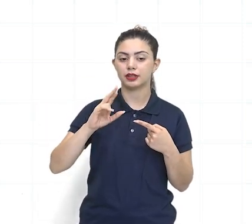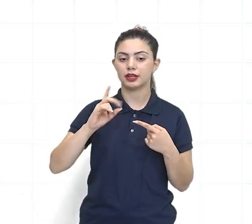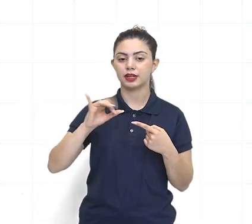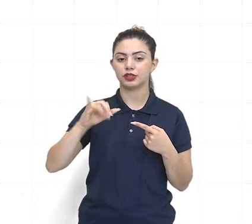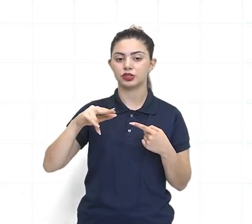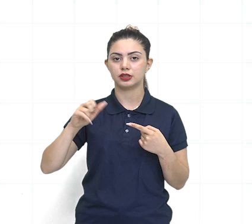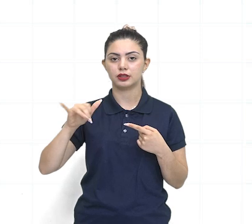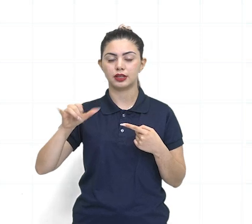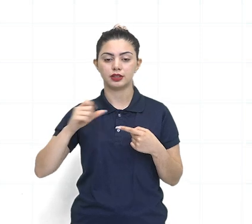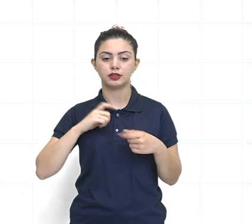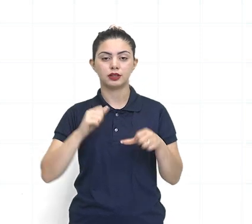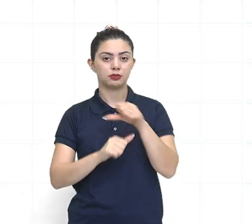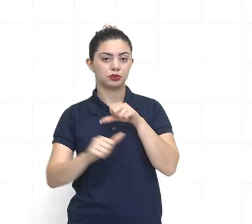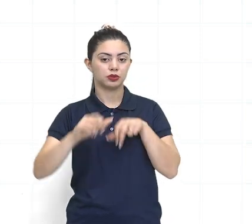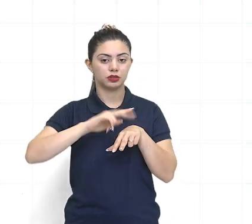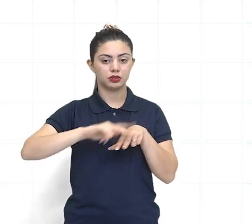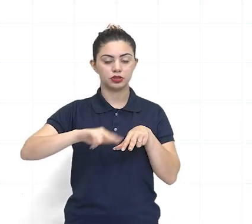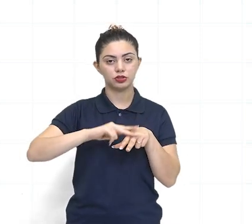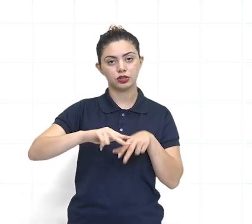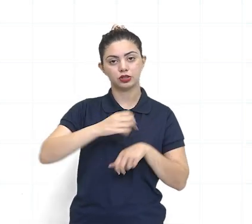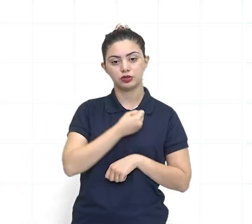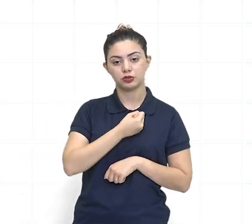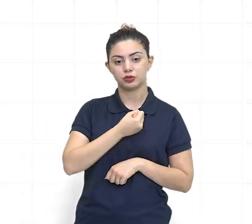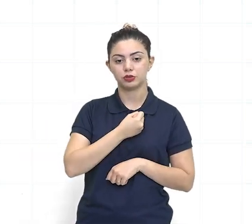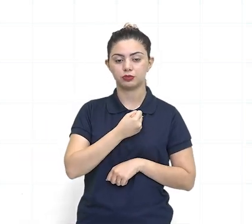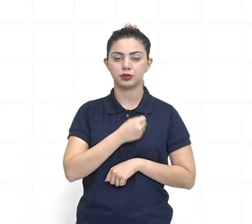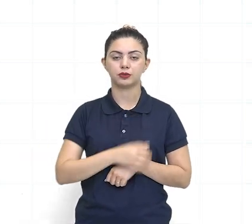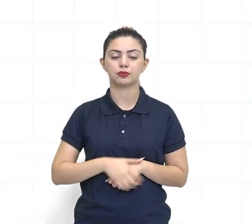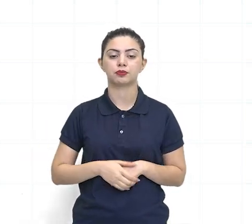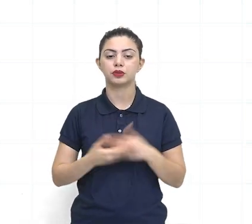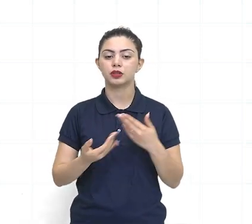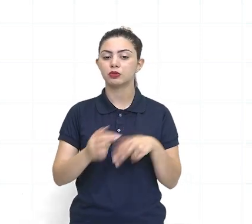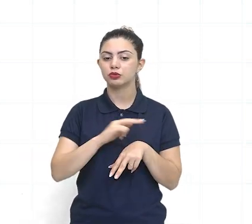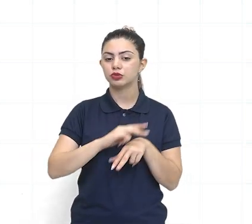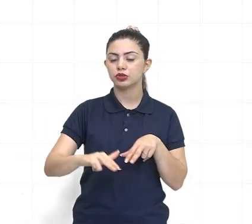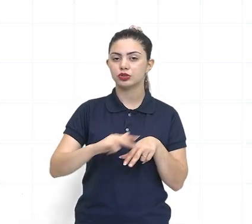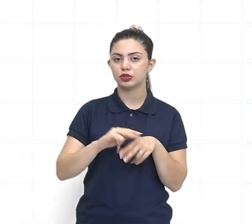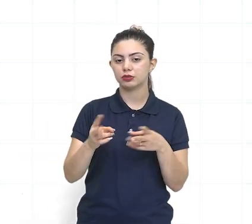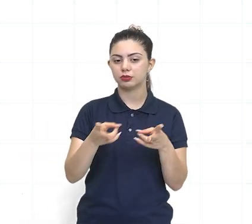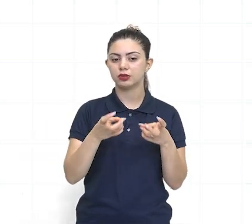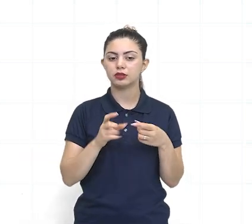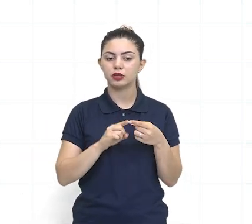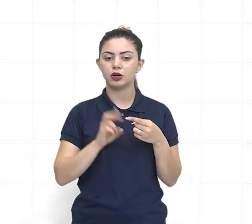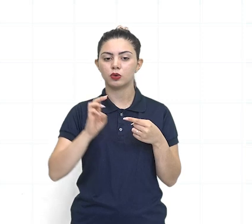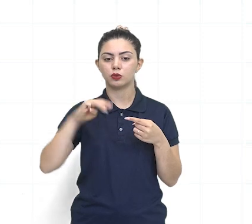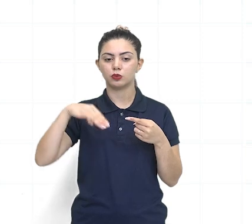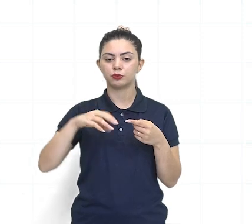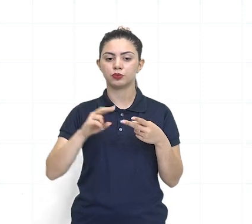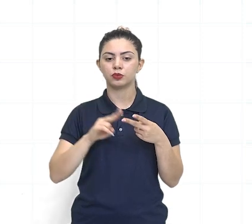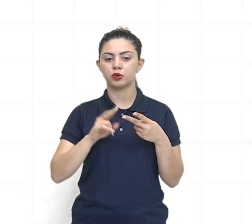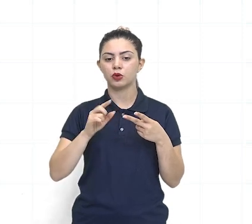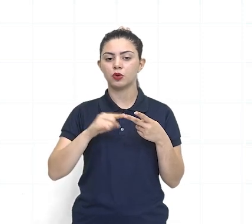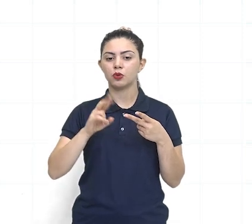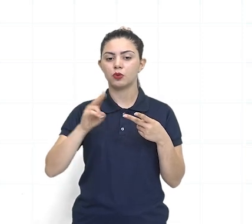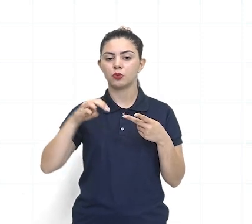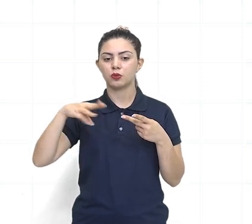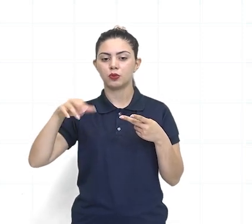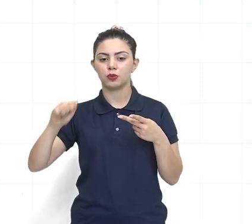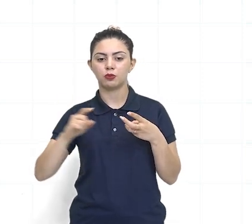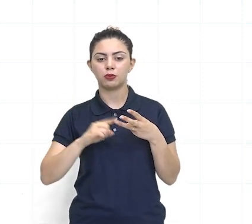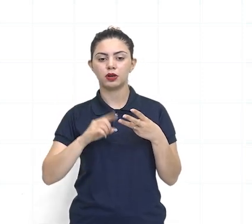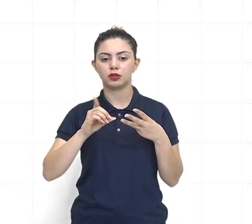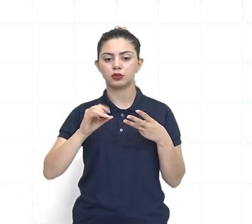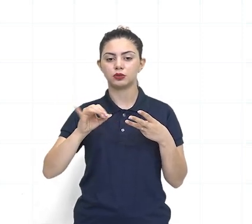em gênero e variam em número. Na variação de gênero, você nota aí 1, 1, 2,